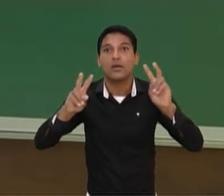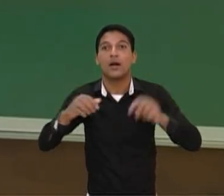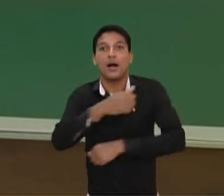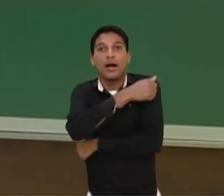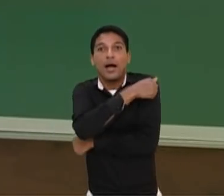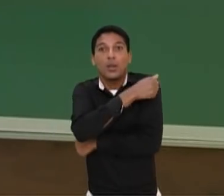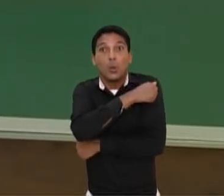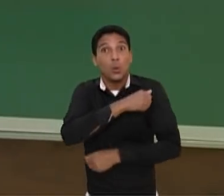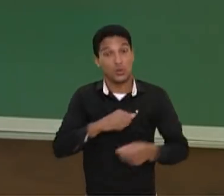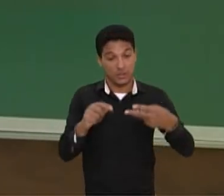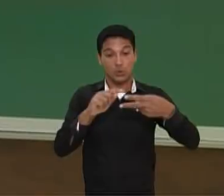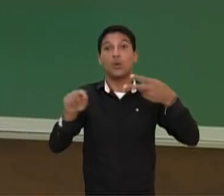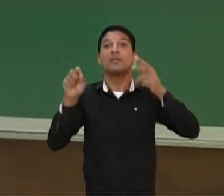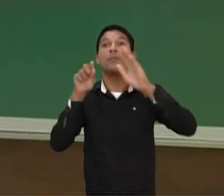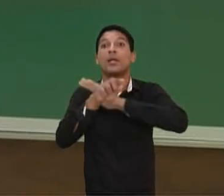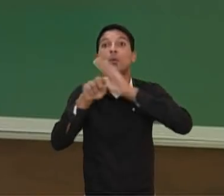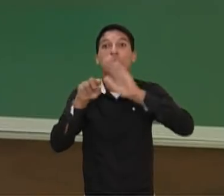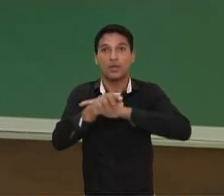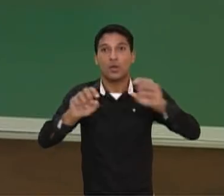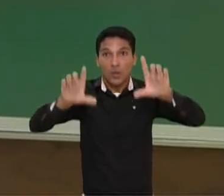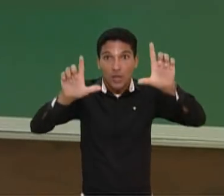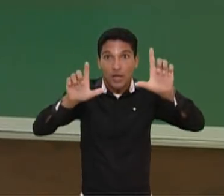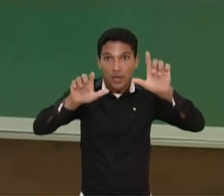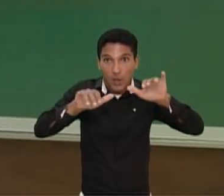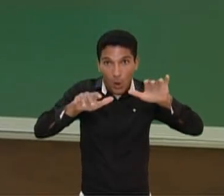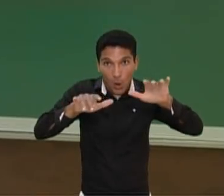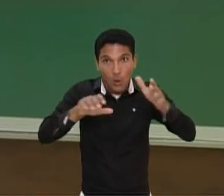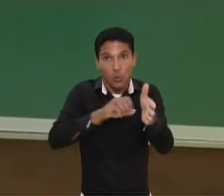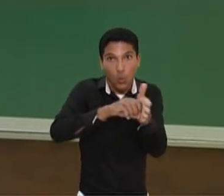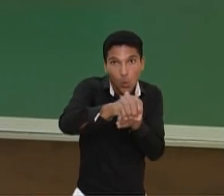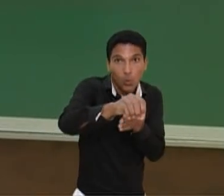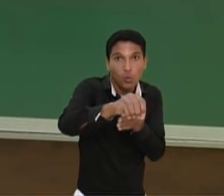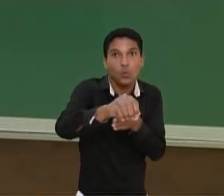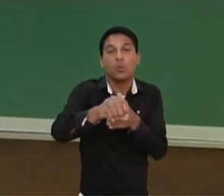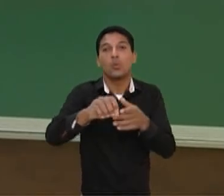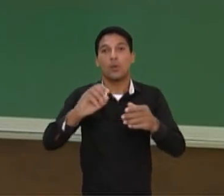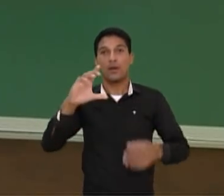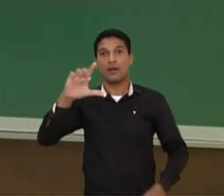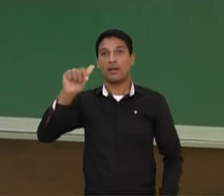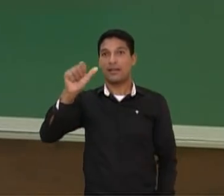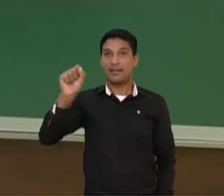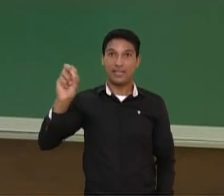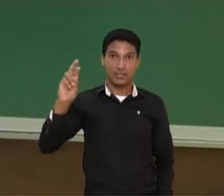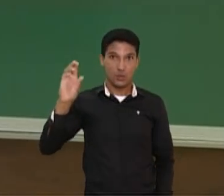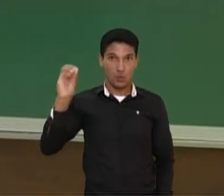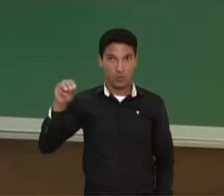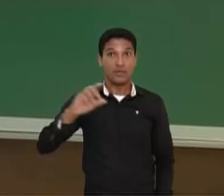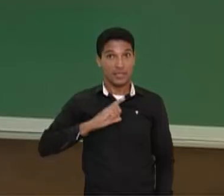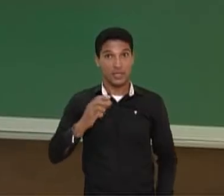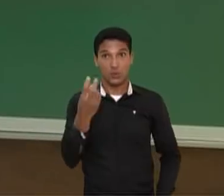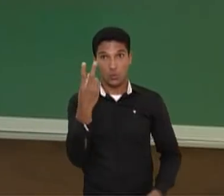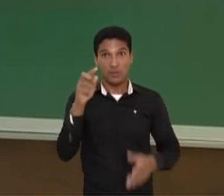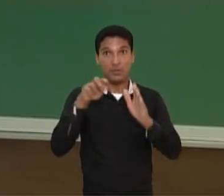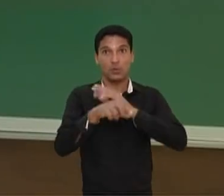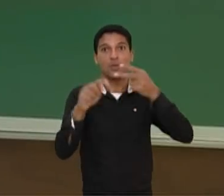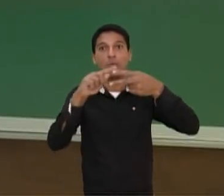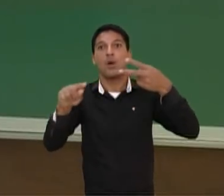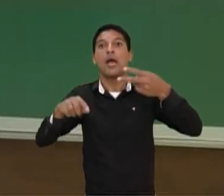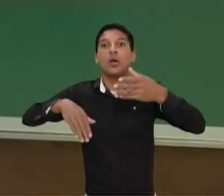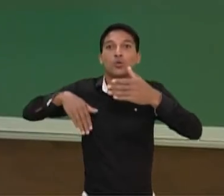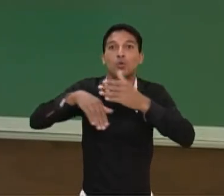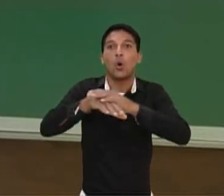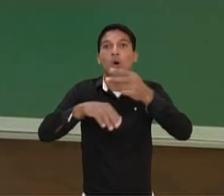duas questões no Google Classroom com 4 alternativas de resposta, chutar e errar as duas respostas,